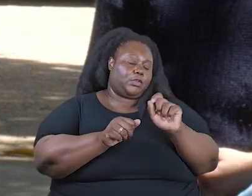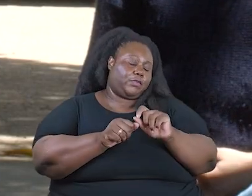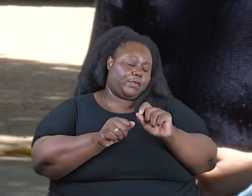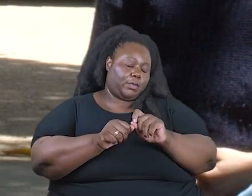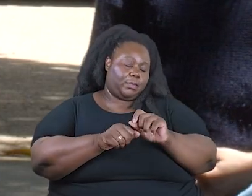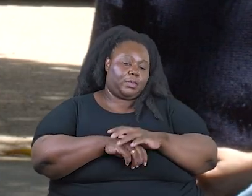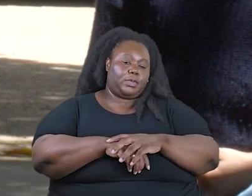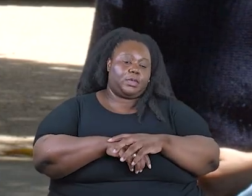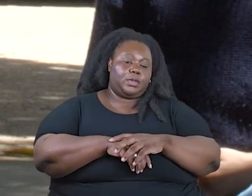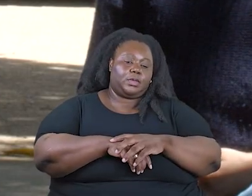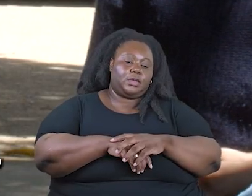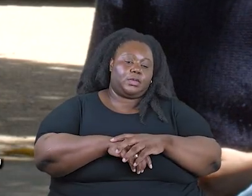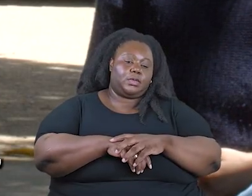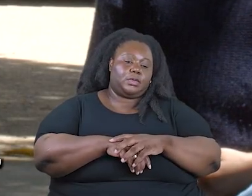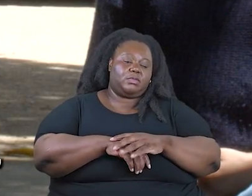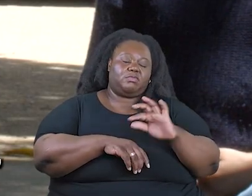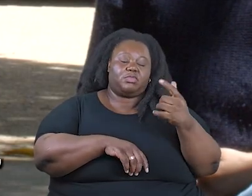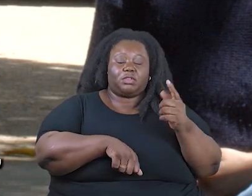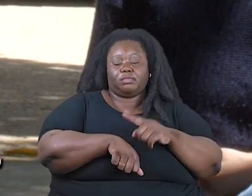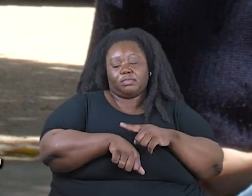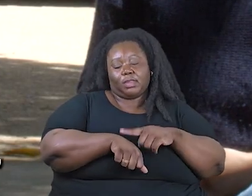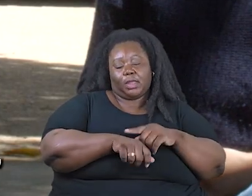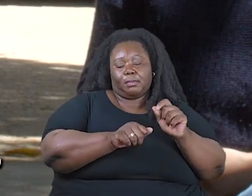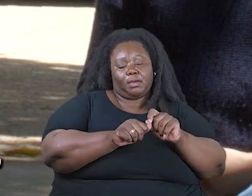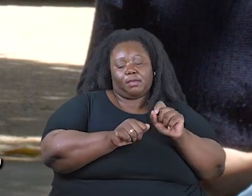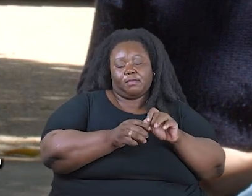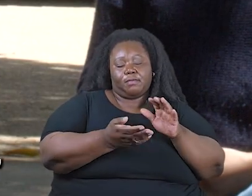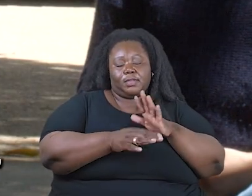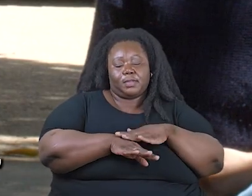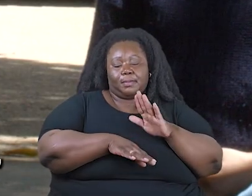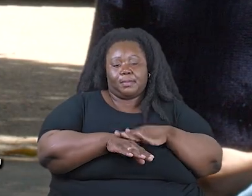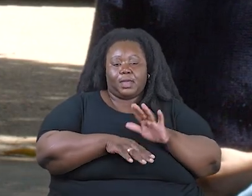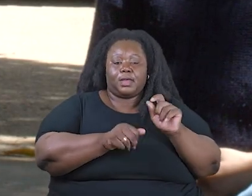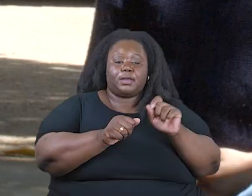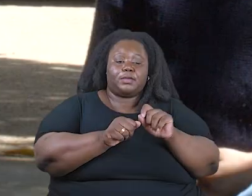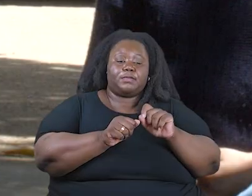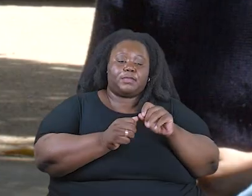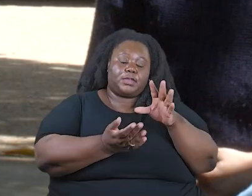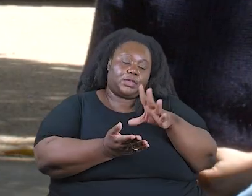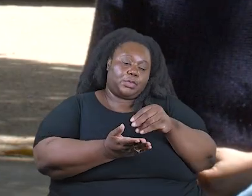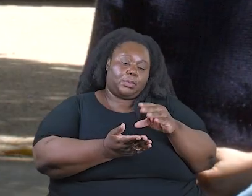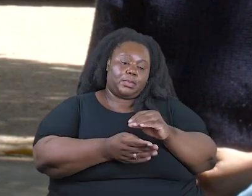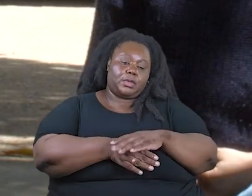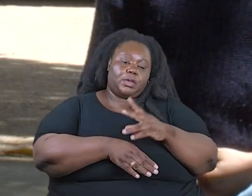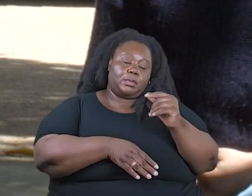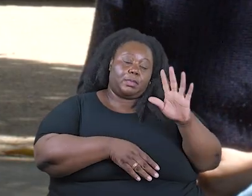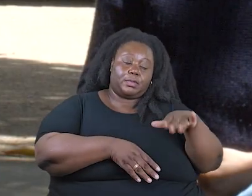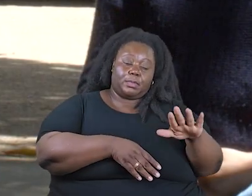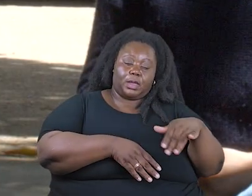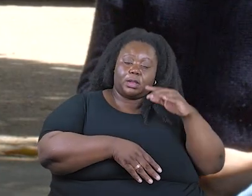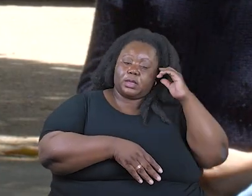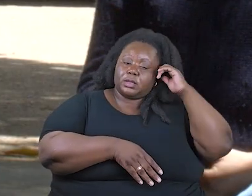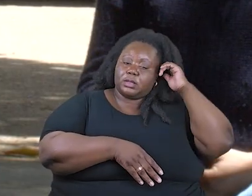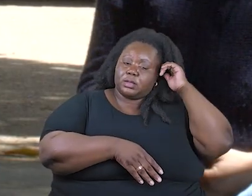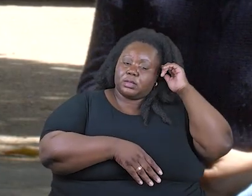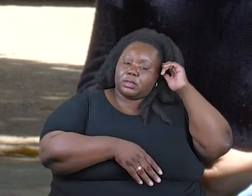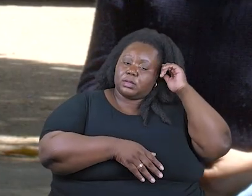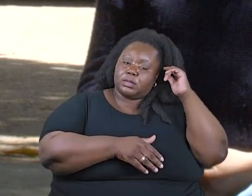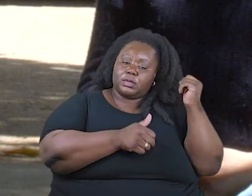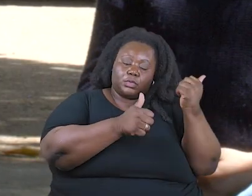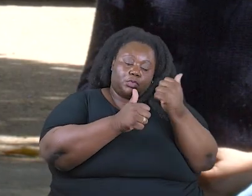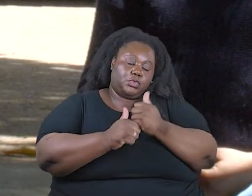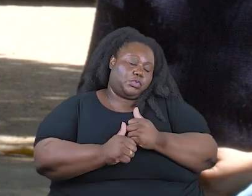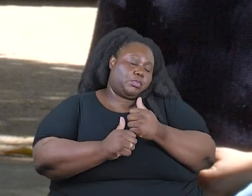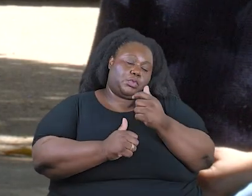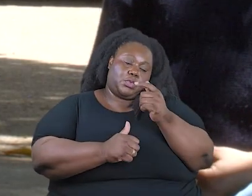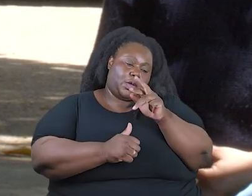fazer 5 cópias. Eu estava sem tempo para produzir mais cópias, então eu fiz um print aqui, que é mais barato. O print